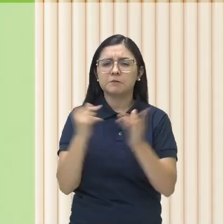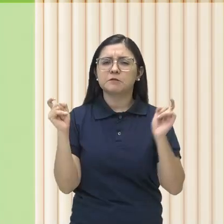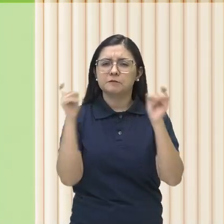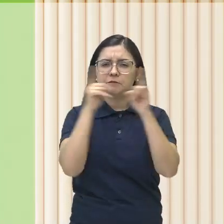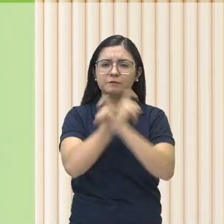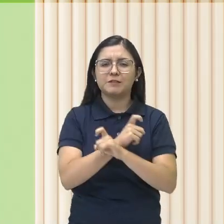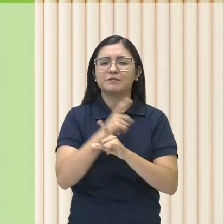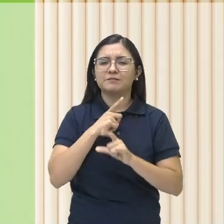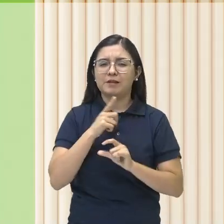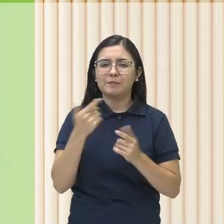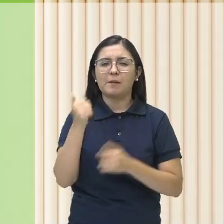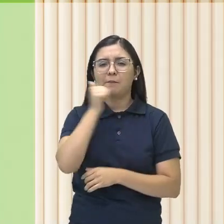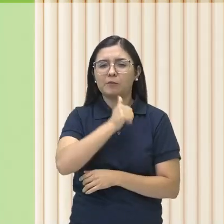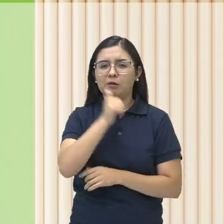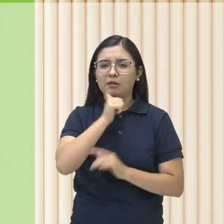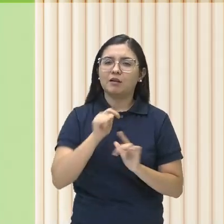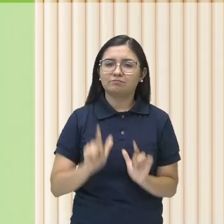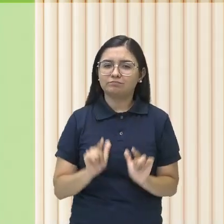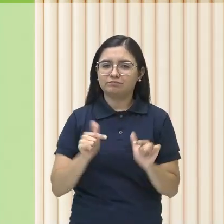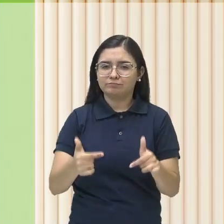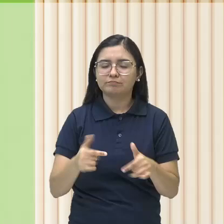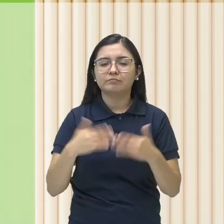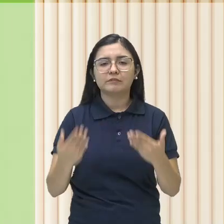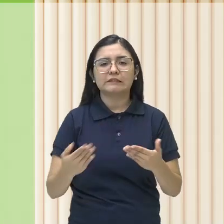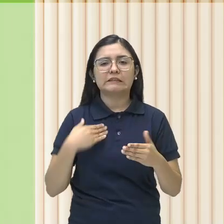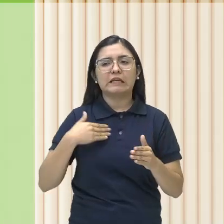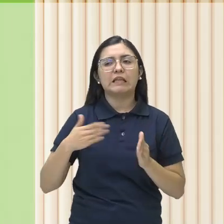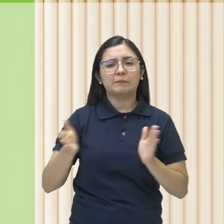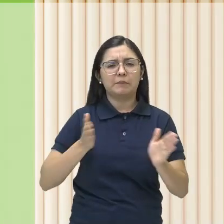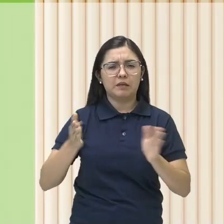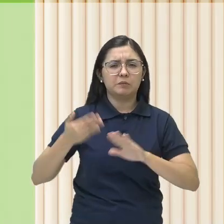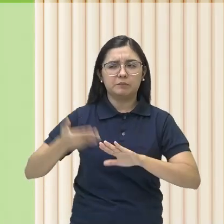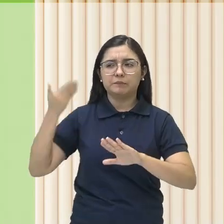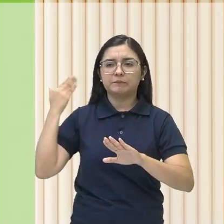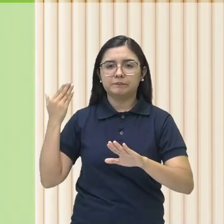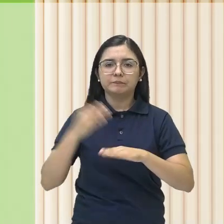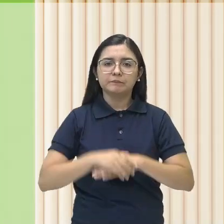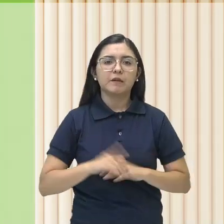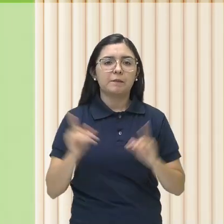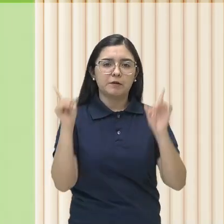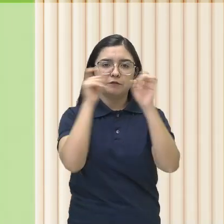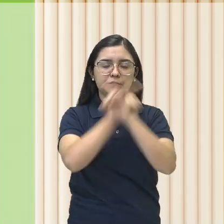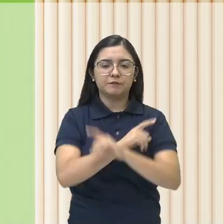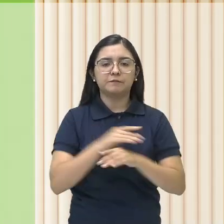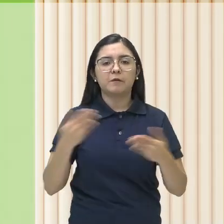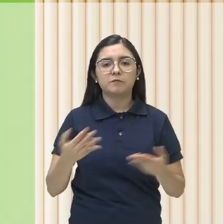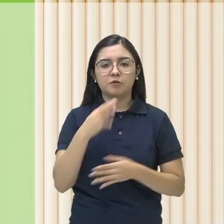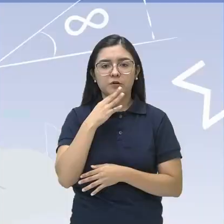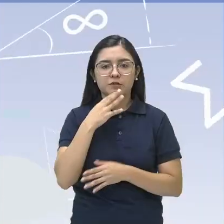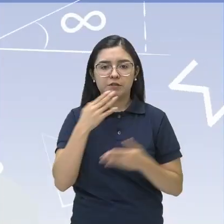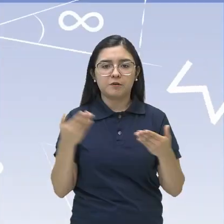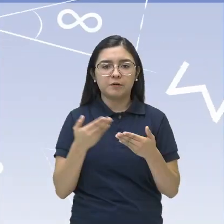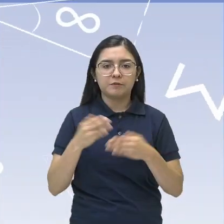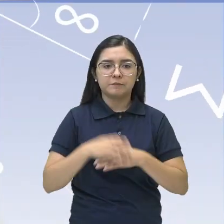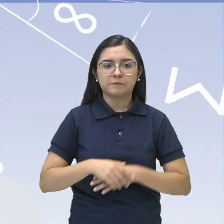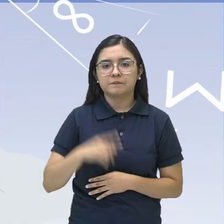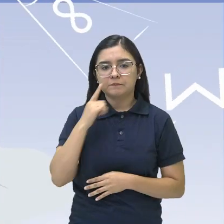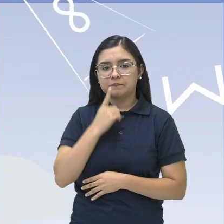difícil para as mulheres e naquela época também não poderia ser diferente, tá? Então vamos conhecer um pouquinho da Hipátia. Olá, eu